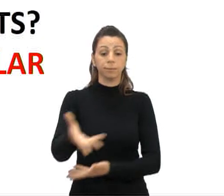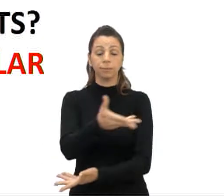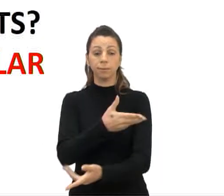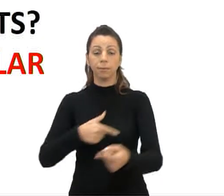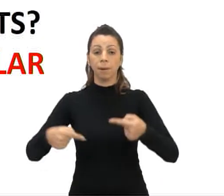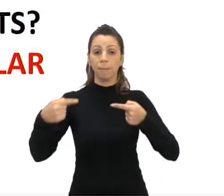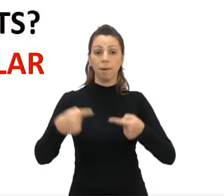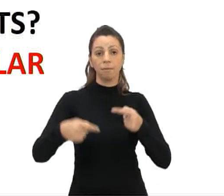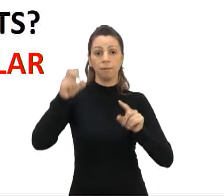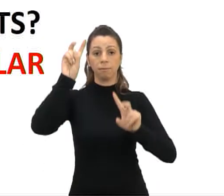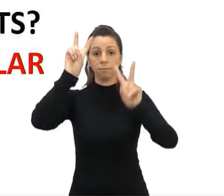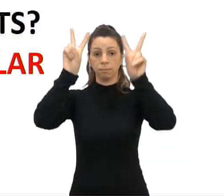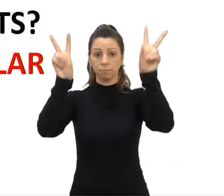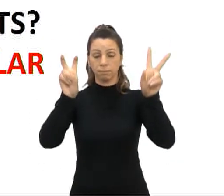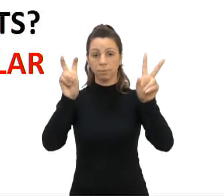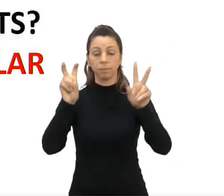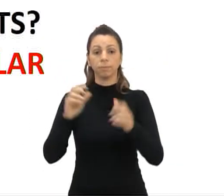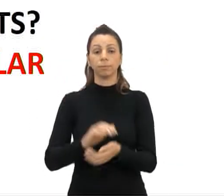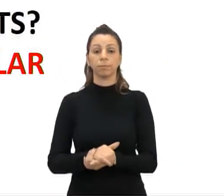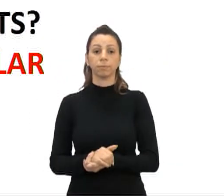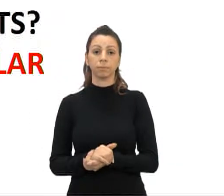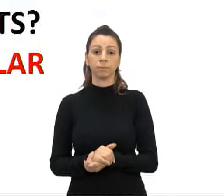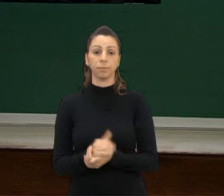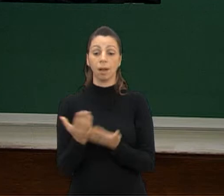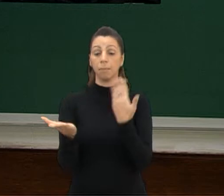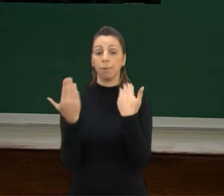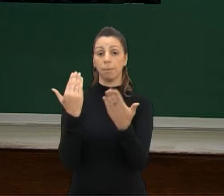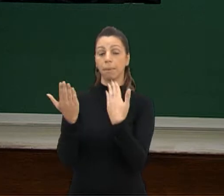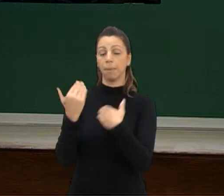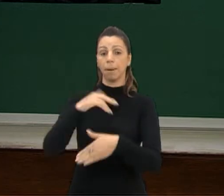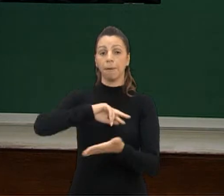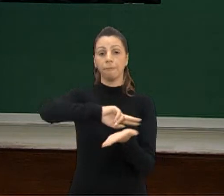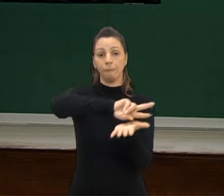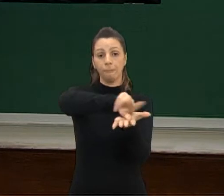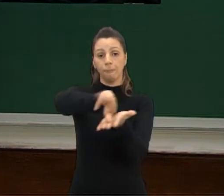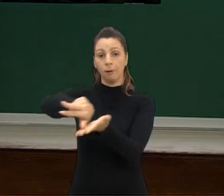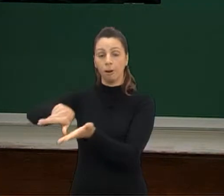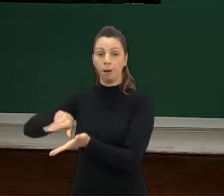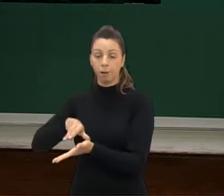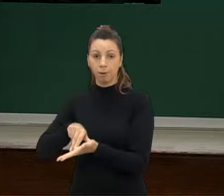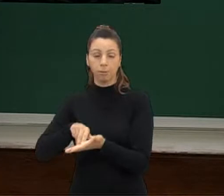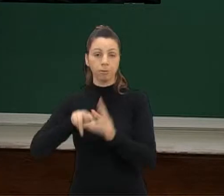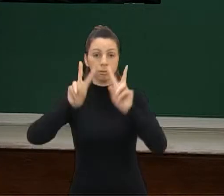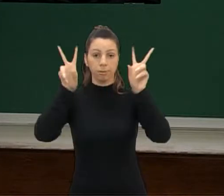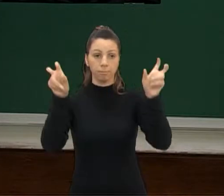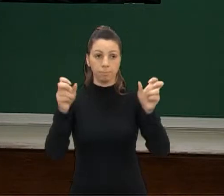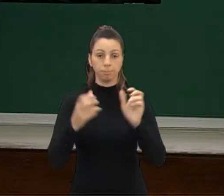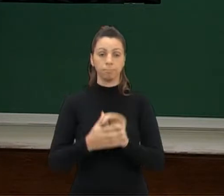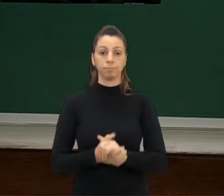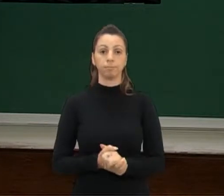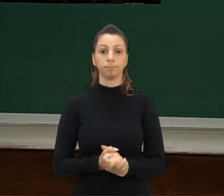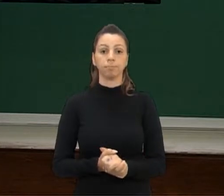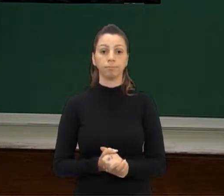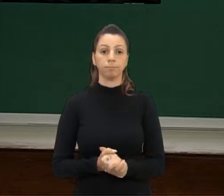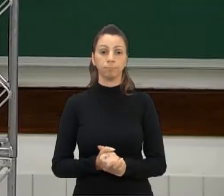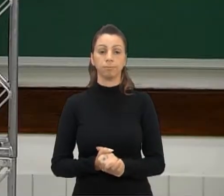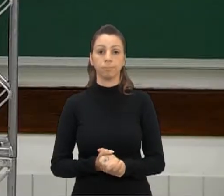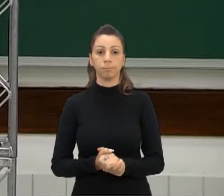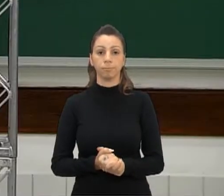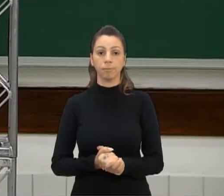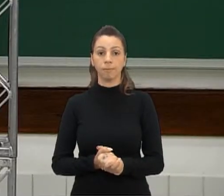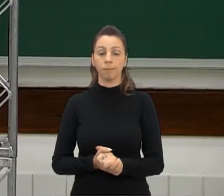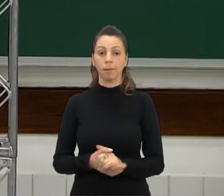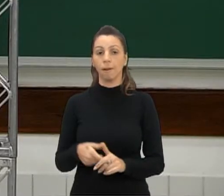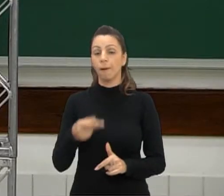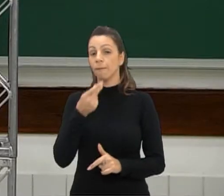debatem temas, conversam sobre diversos assuntos. Hablam de pessoas, hablam de lugares, hablam de